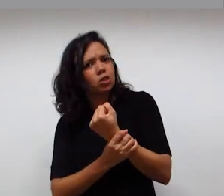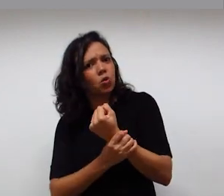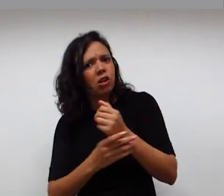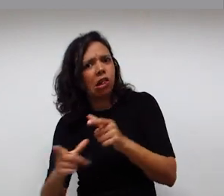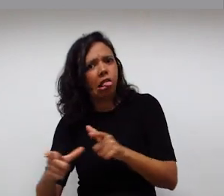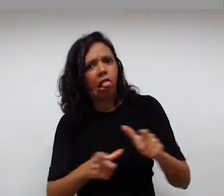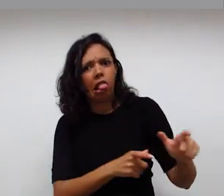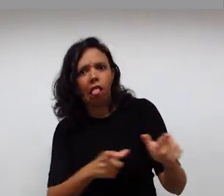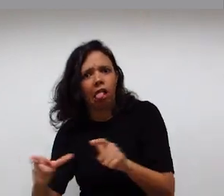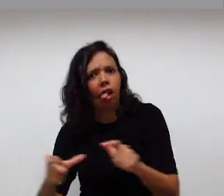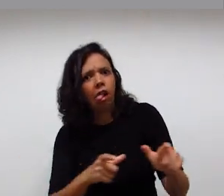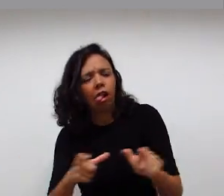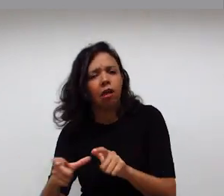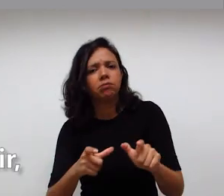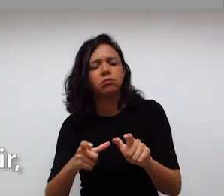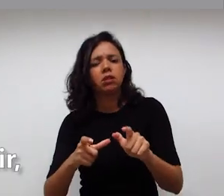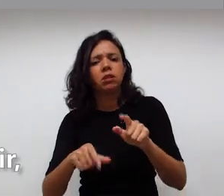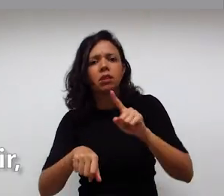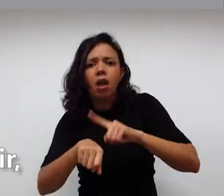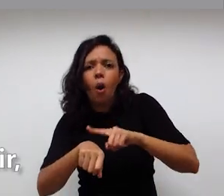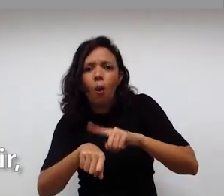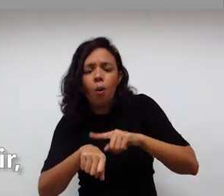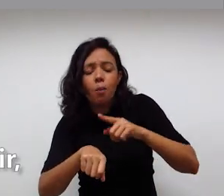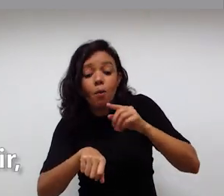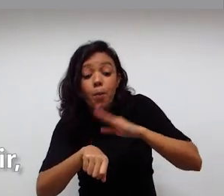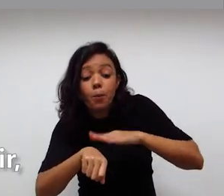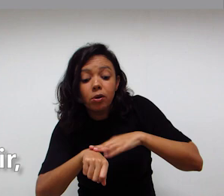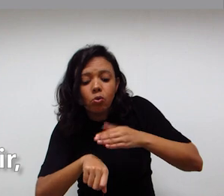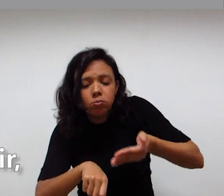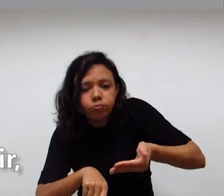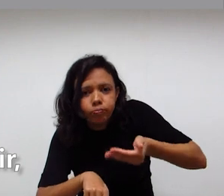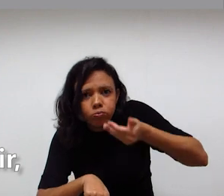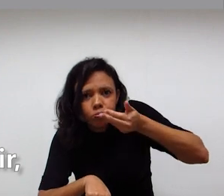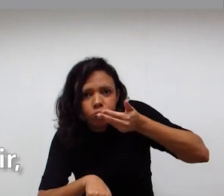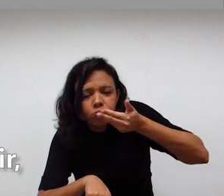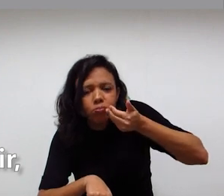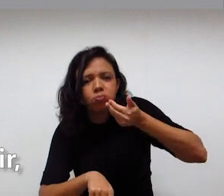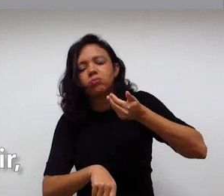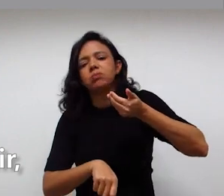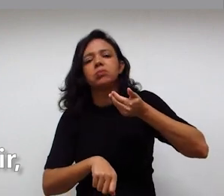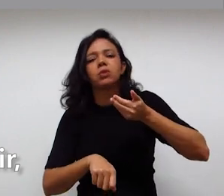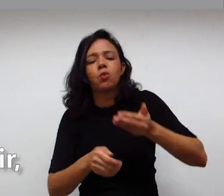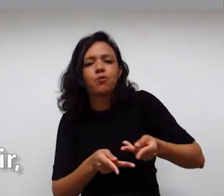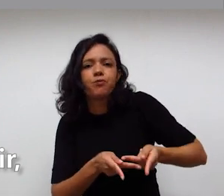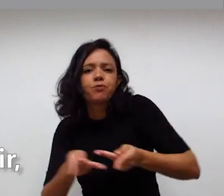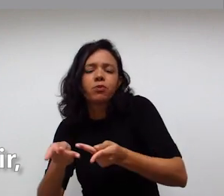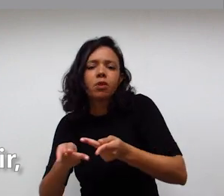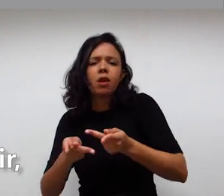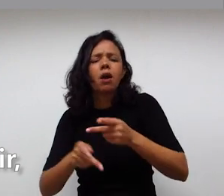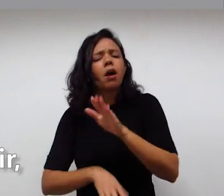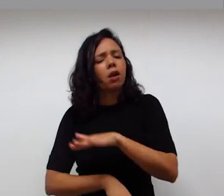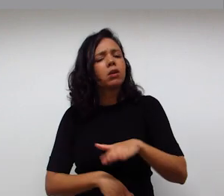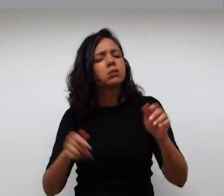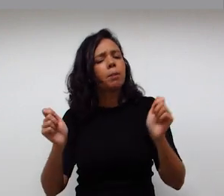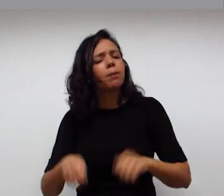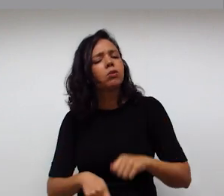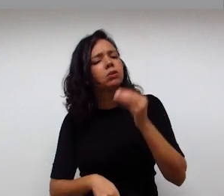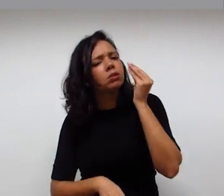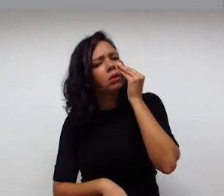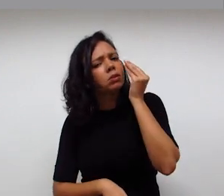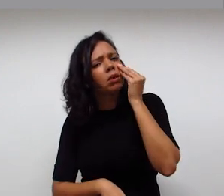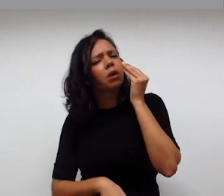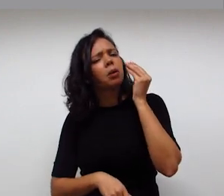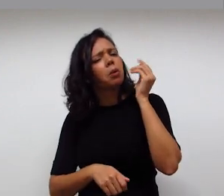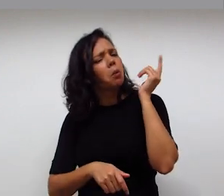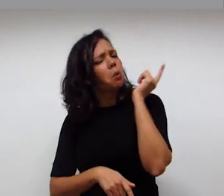for buscar o alimento. A criança, ela pode tentar fazer essa atividade da maneira como ela conseguir. Se ela conseguir